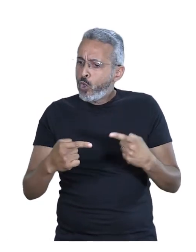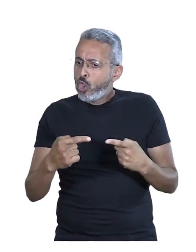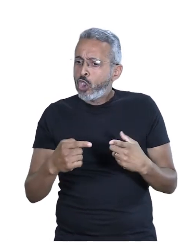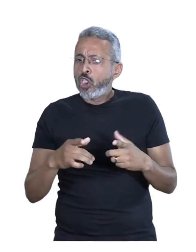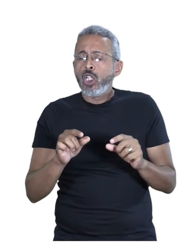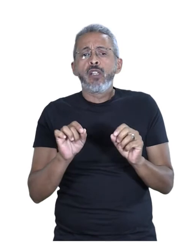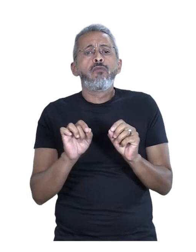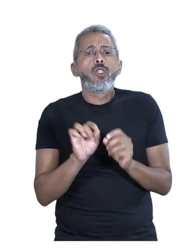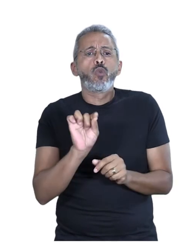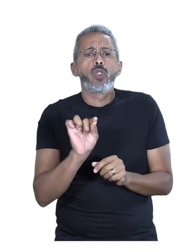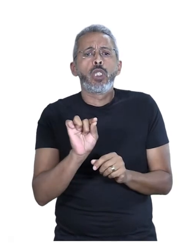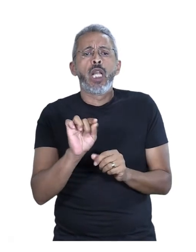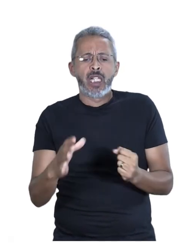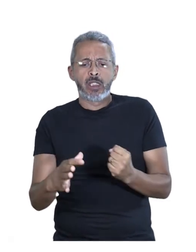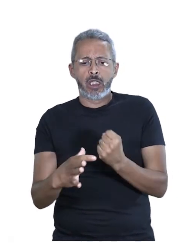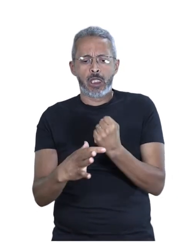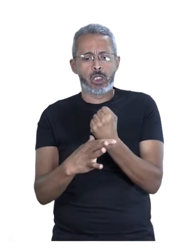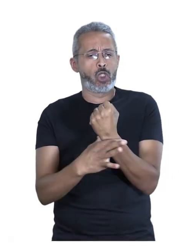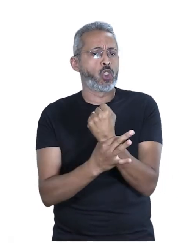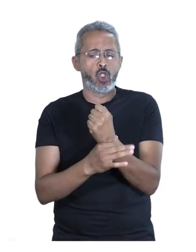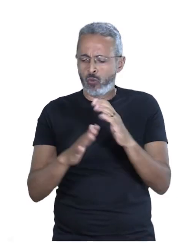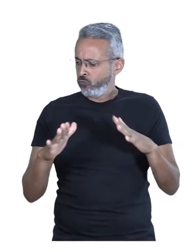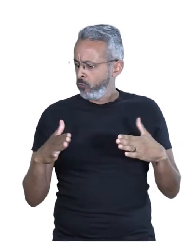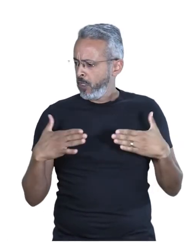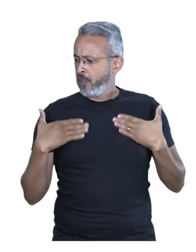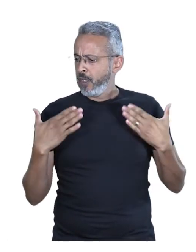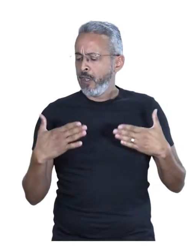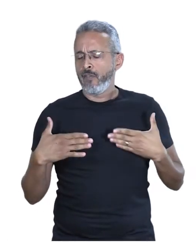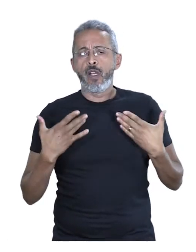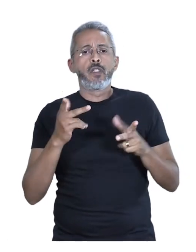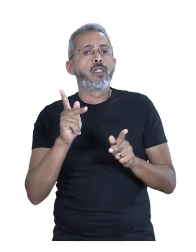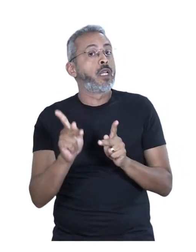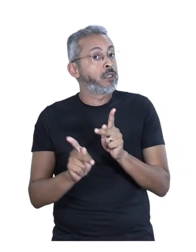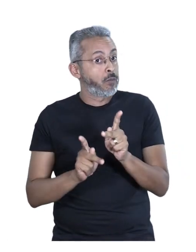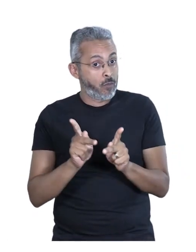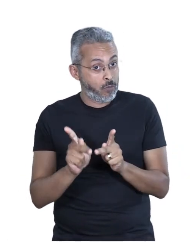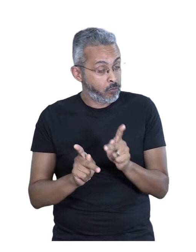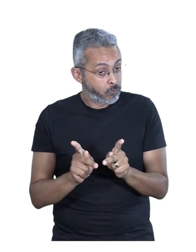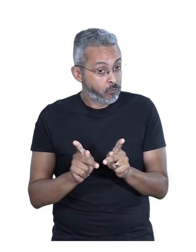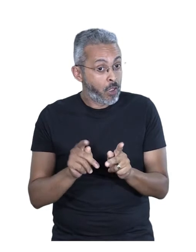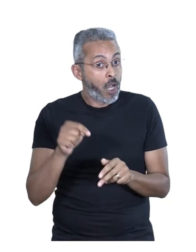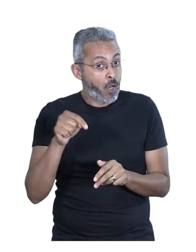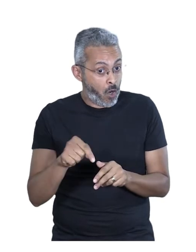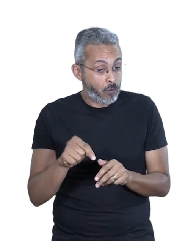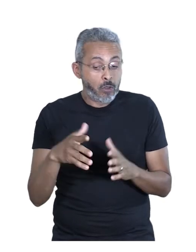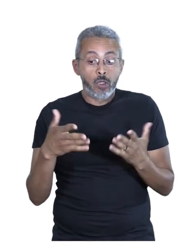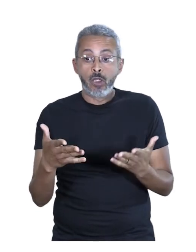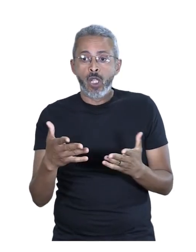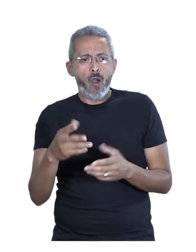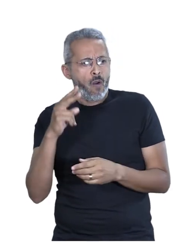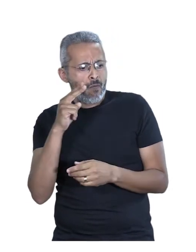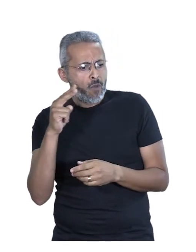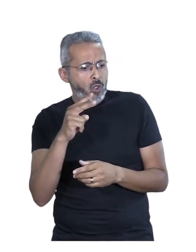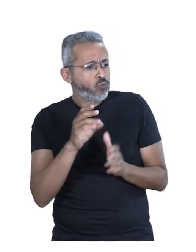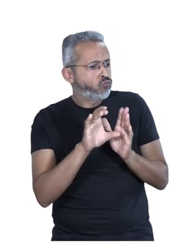a Nicômaco, a política serve para garantir a felicidade dos cidadãos. Logo, se verifica que